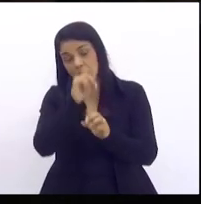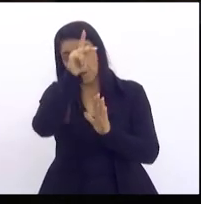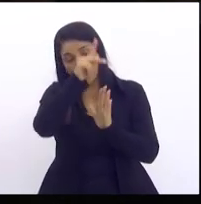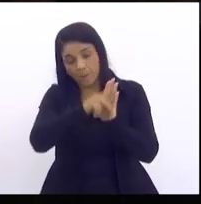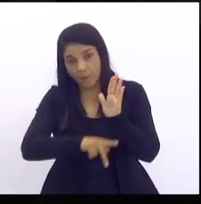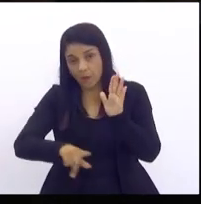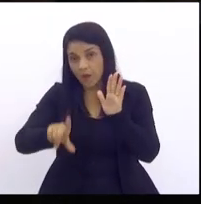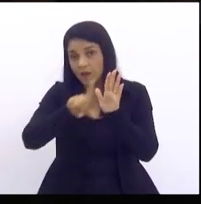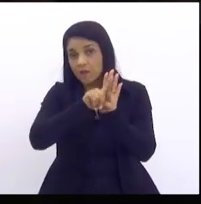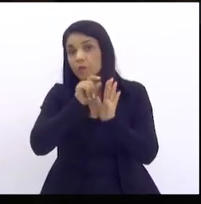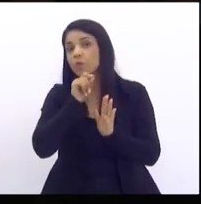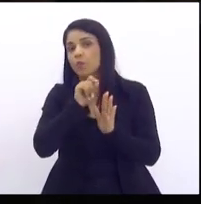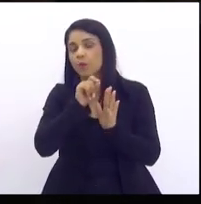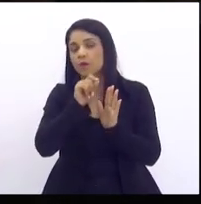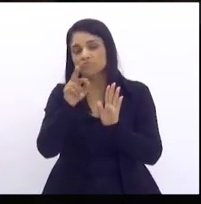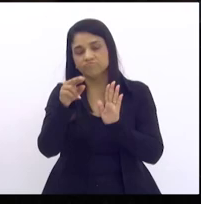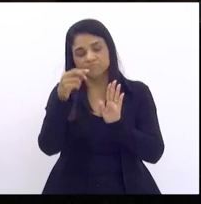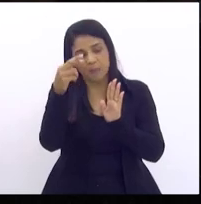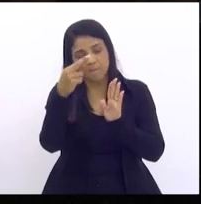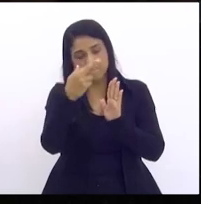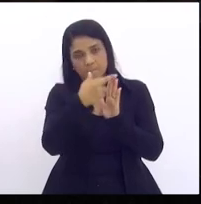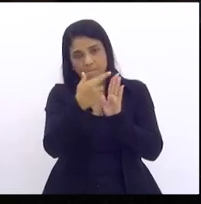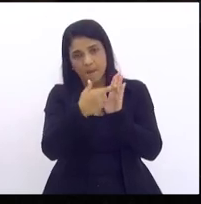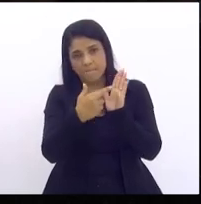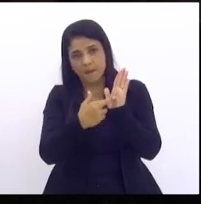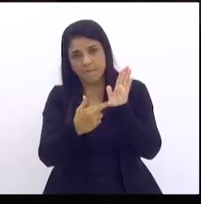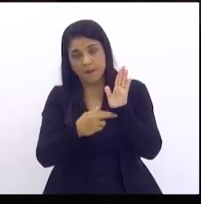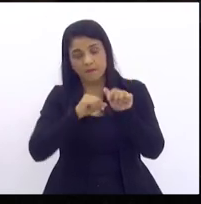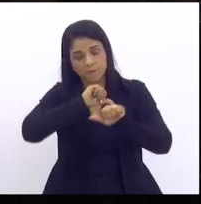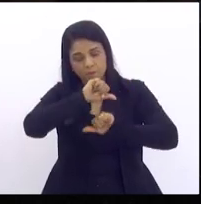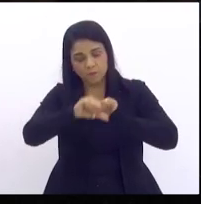previa? E que virou lei? Lei